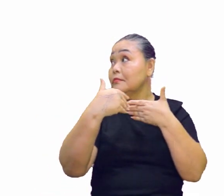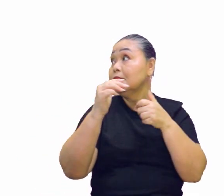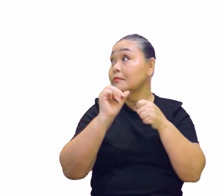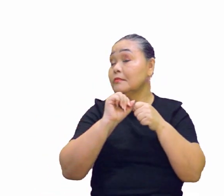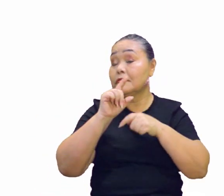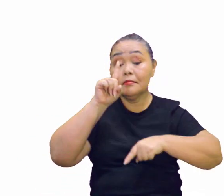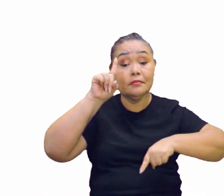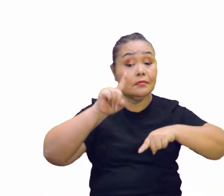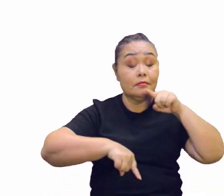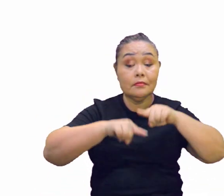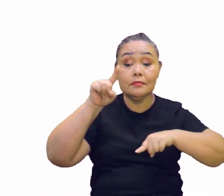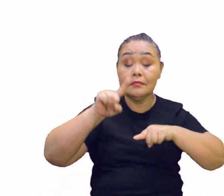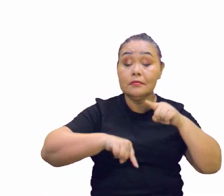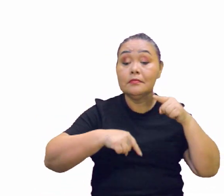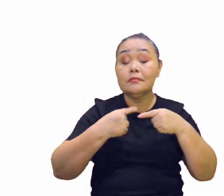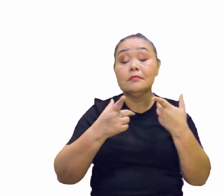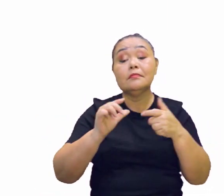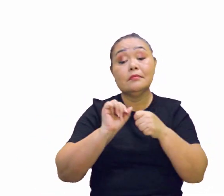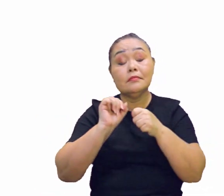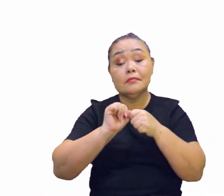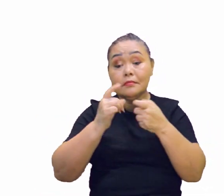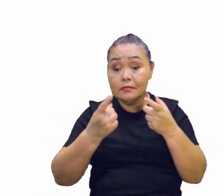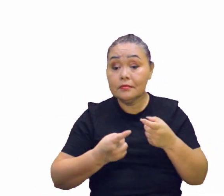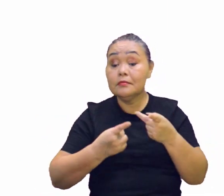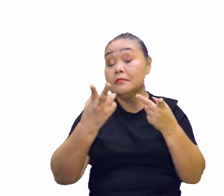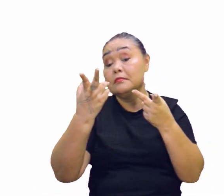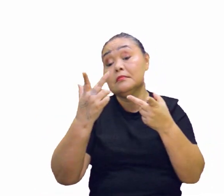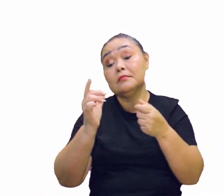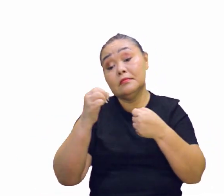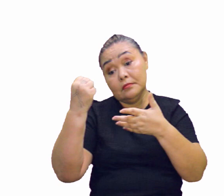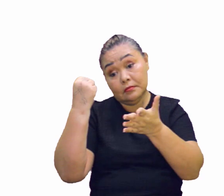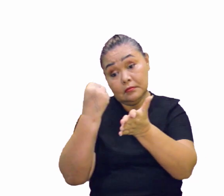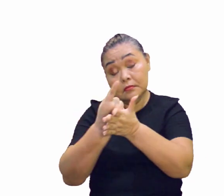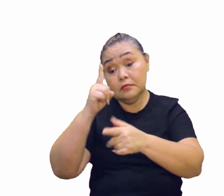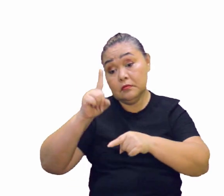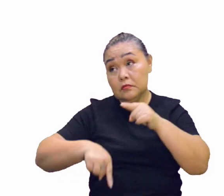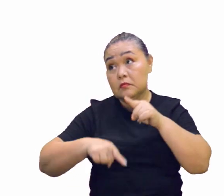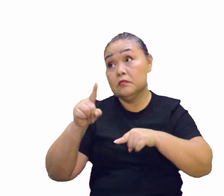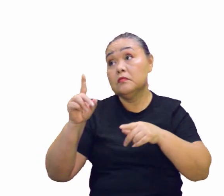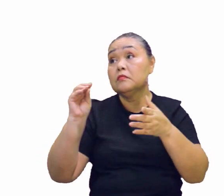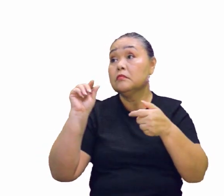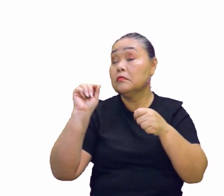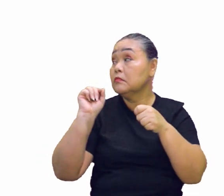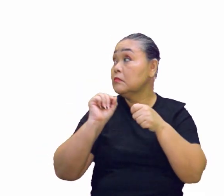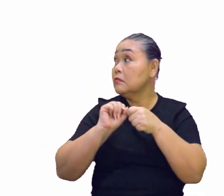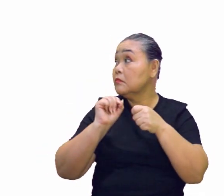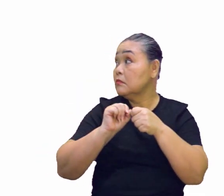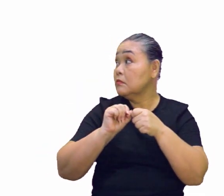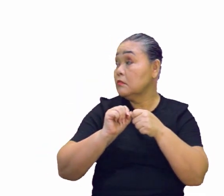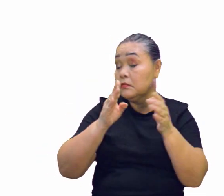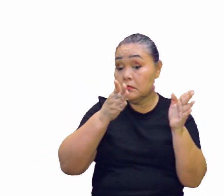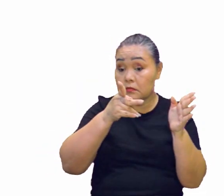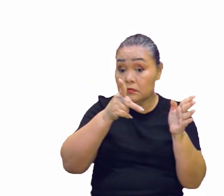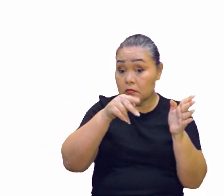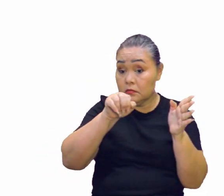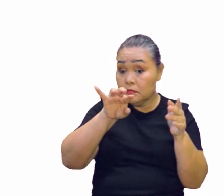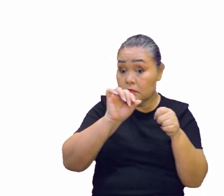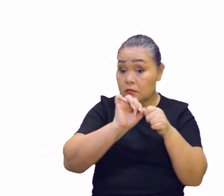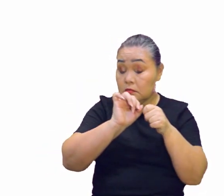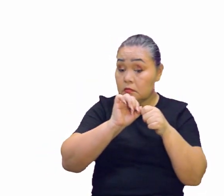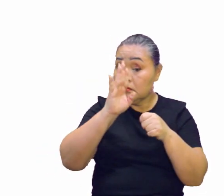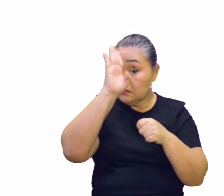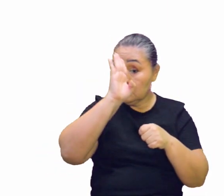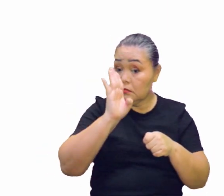dessa matéria ou do produto para exportação ou importação. É por isso que muitos dos portos, dos maiores